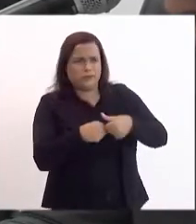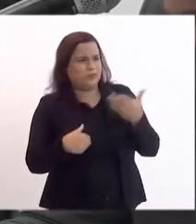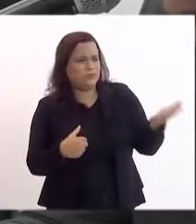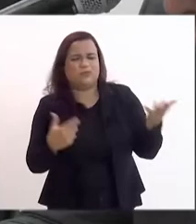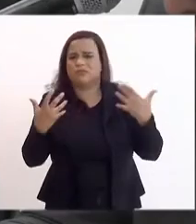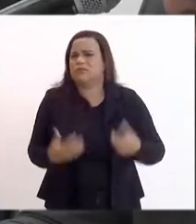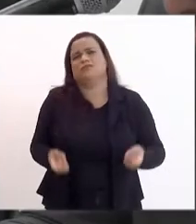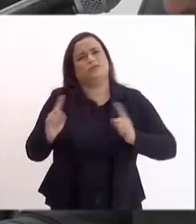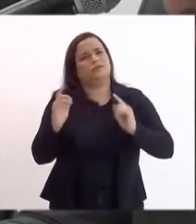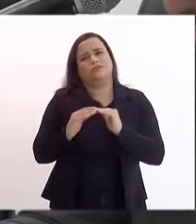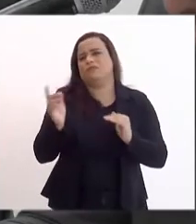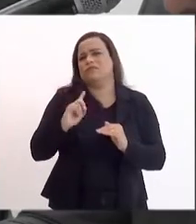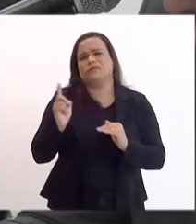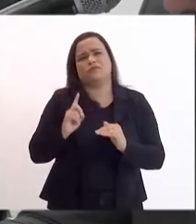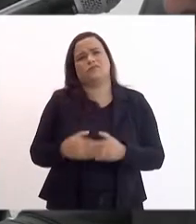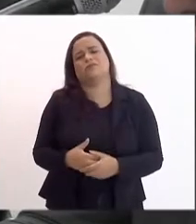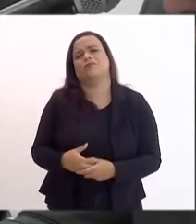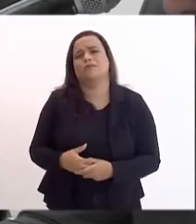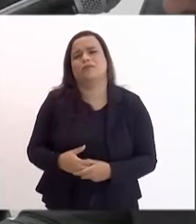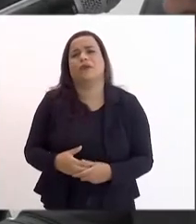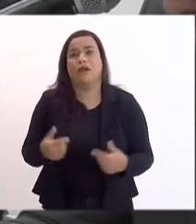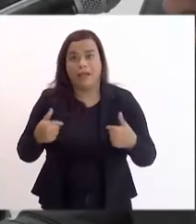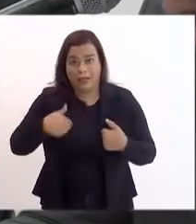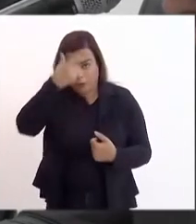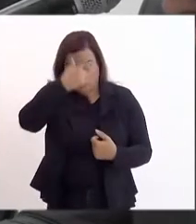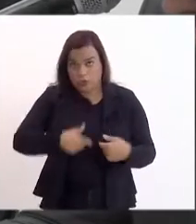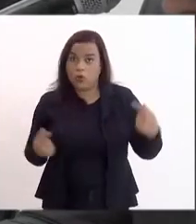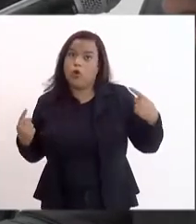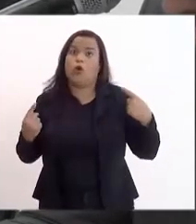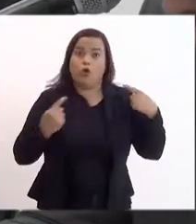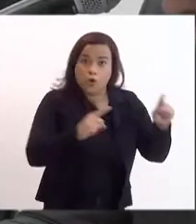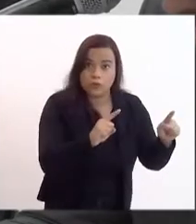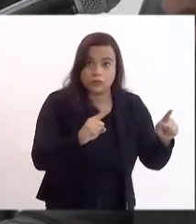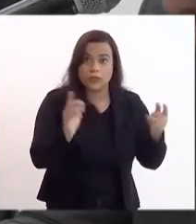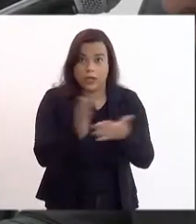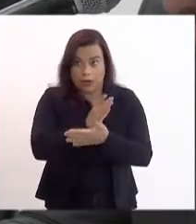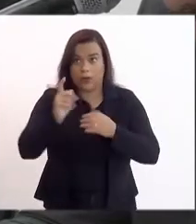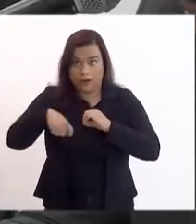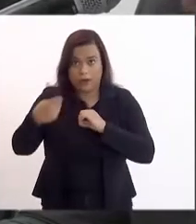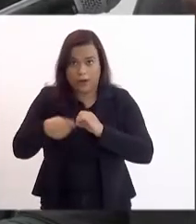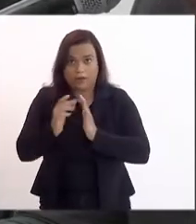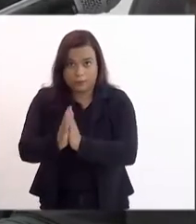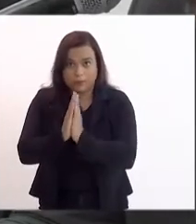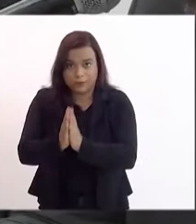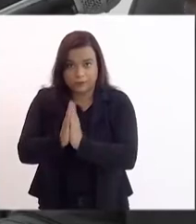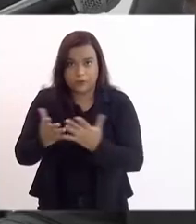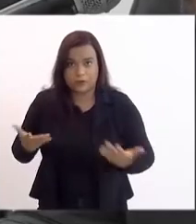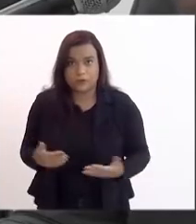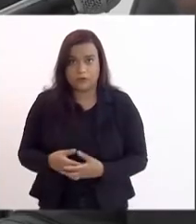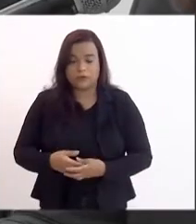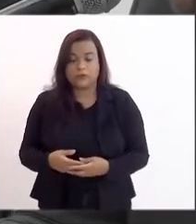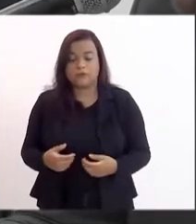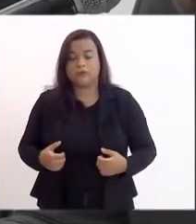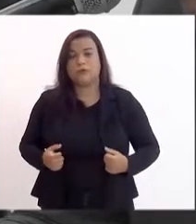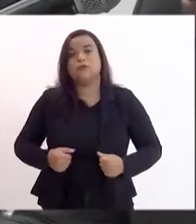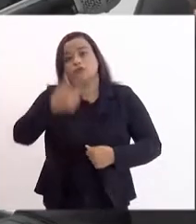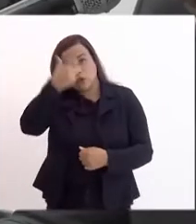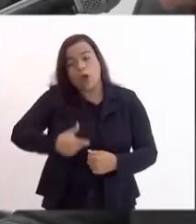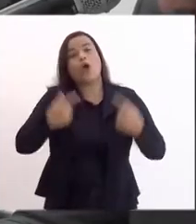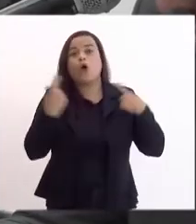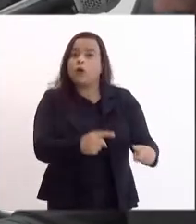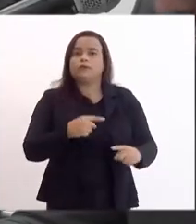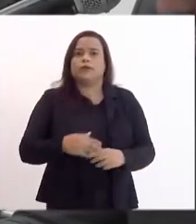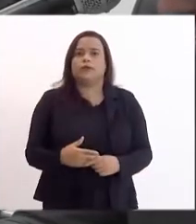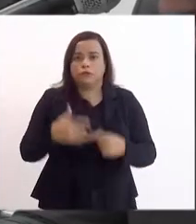escrito a várias mãos. Então, eu sou... Gravem, por favor. Alguém aí, por favor. Manda aí para esse... Né? Eu sou